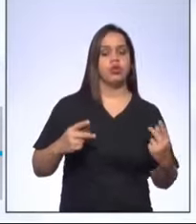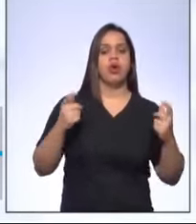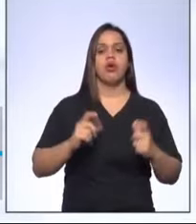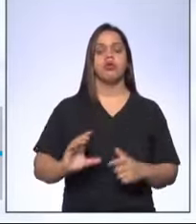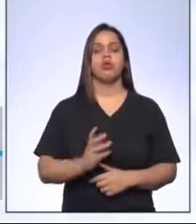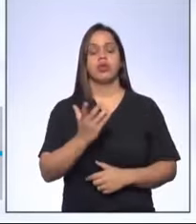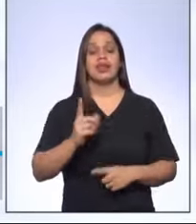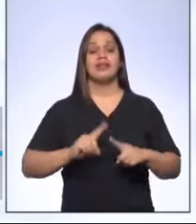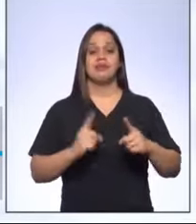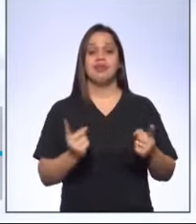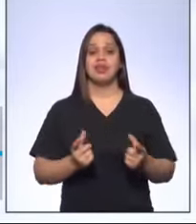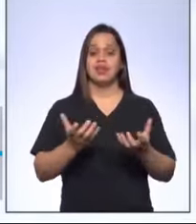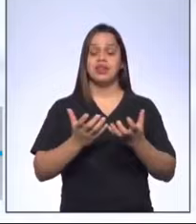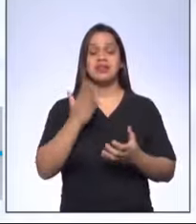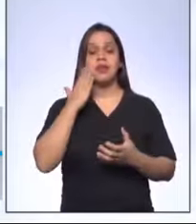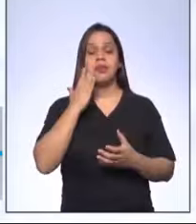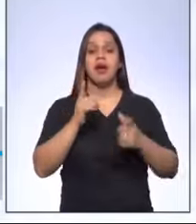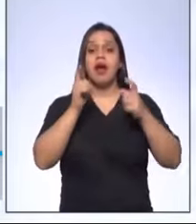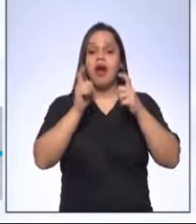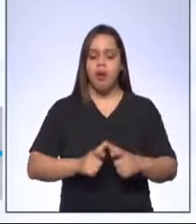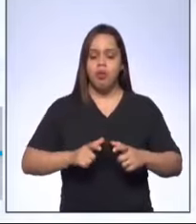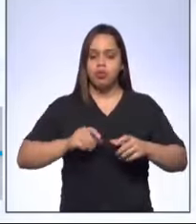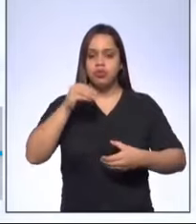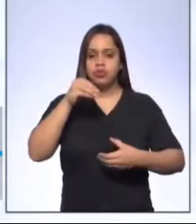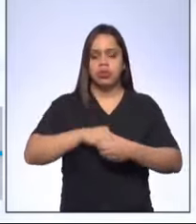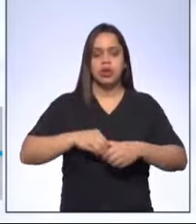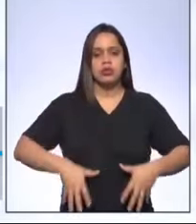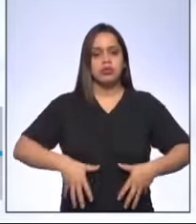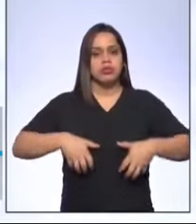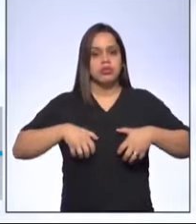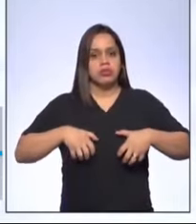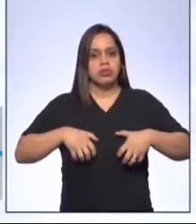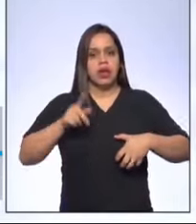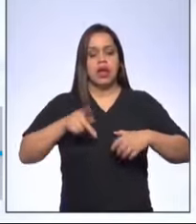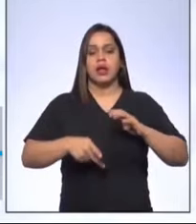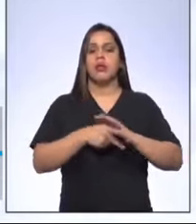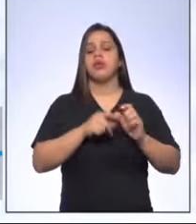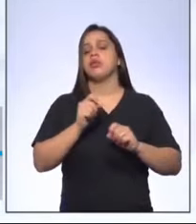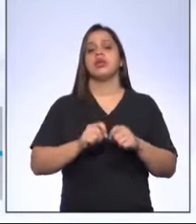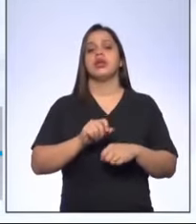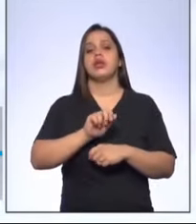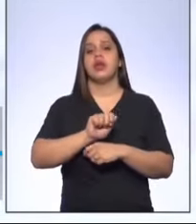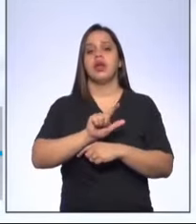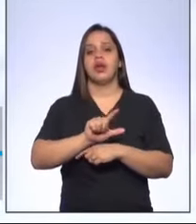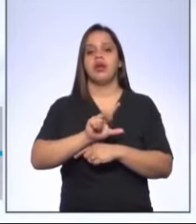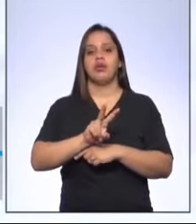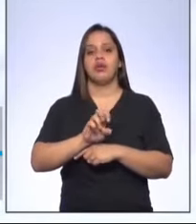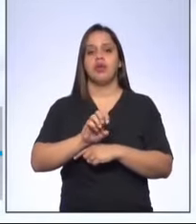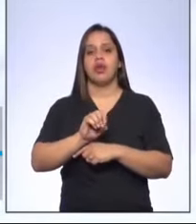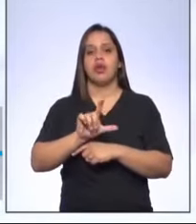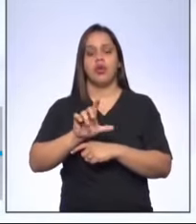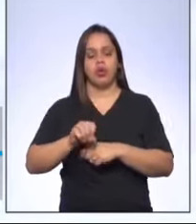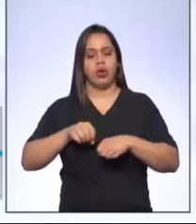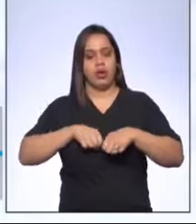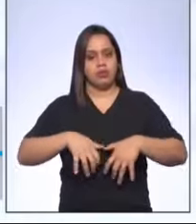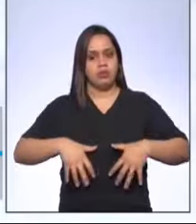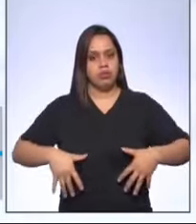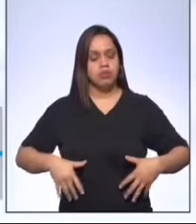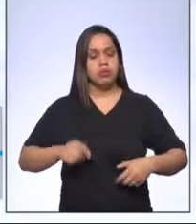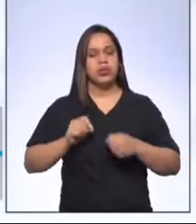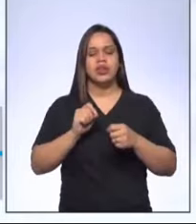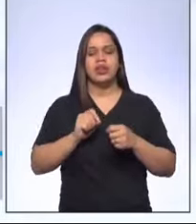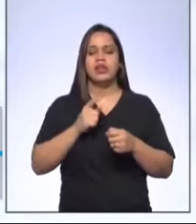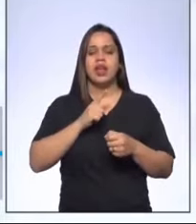lá dentro do pulmão, no alvéolo pulmonar. Que eu falei, como se fosse uma bolsinha em que vão passar artérias e veias